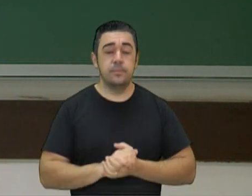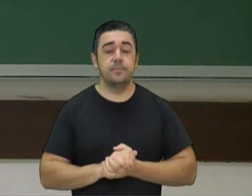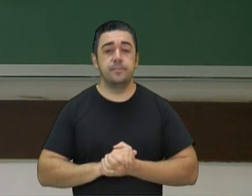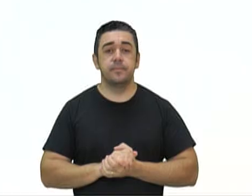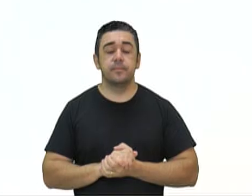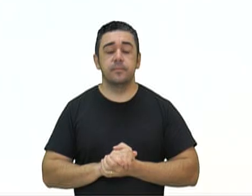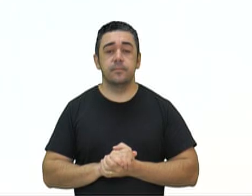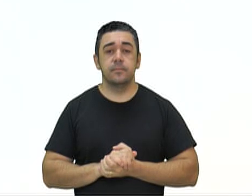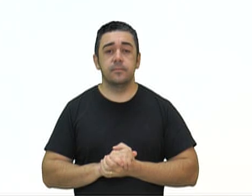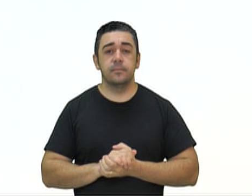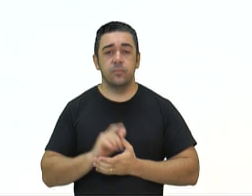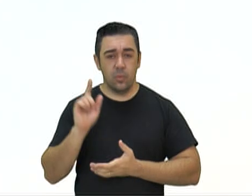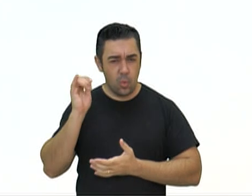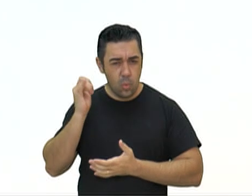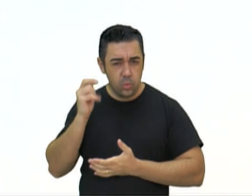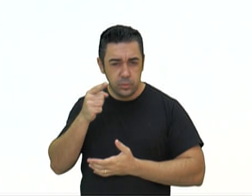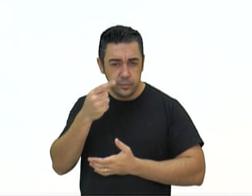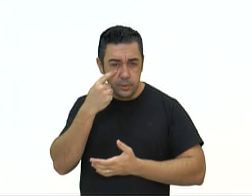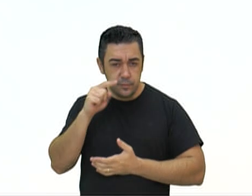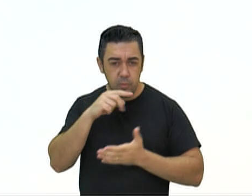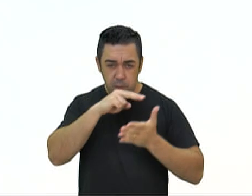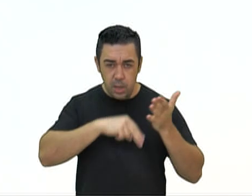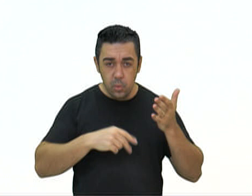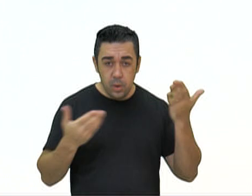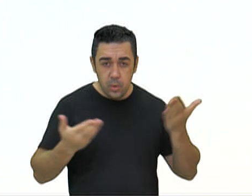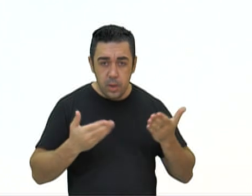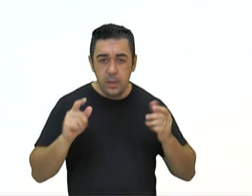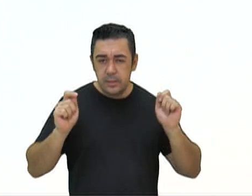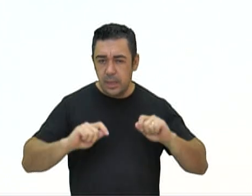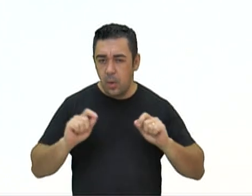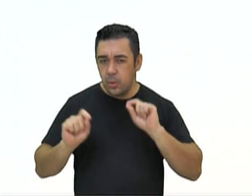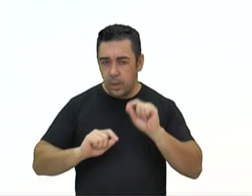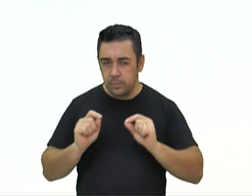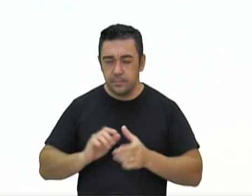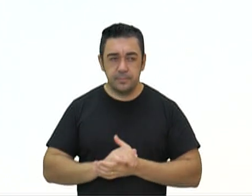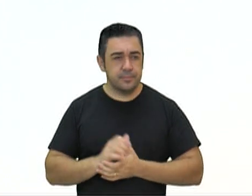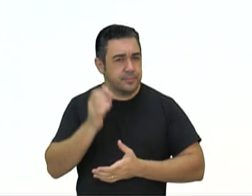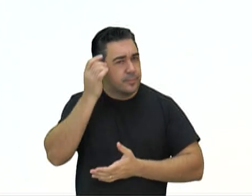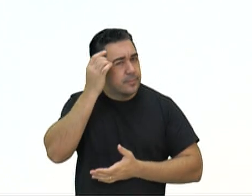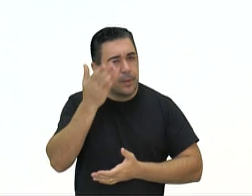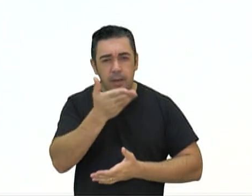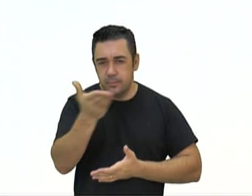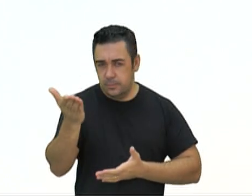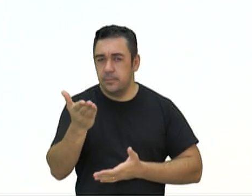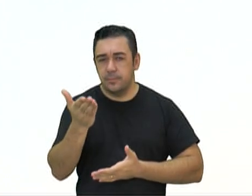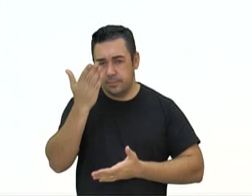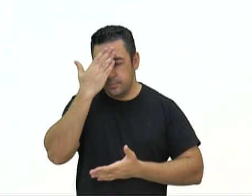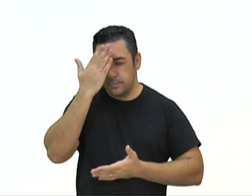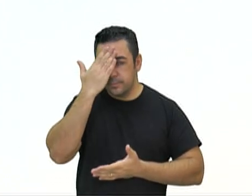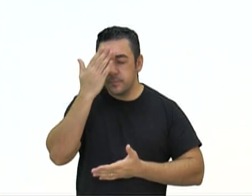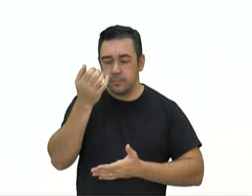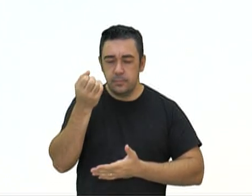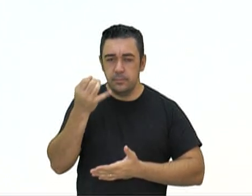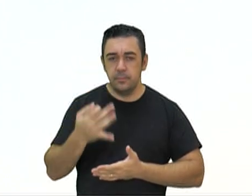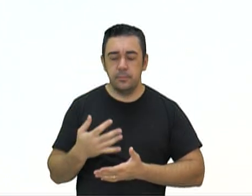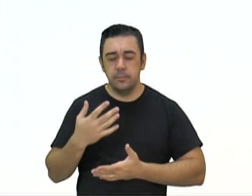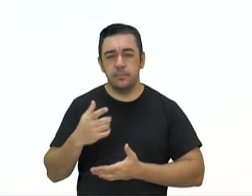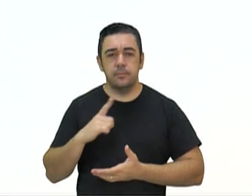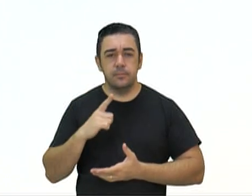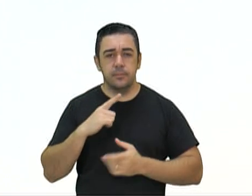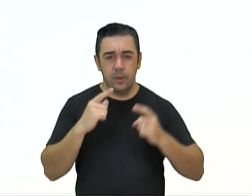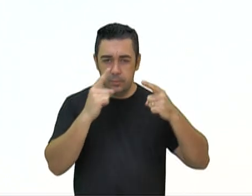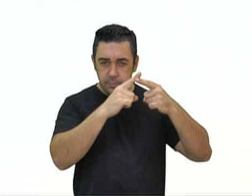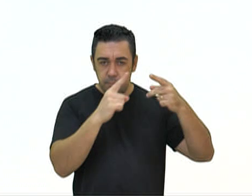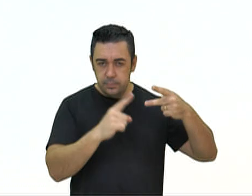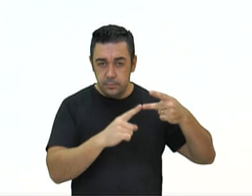questão 1. O conto que você acabou de ler pode ser considerado. Essa está muito fácil, né? Mas vocês vão tentar pensar e fazer aí